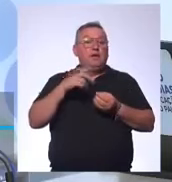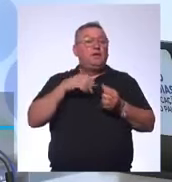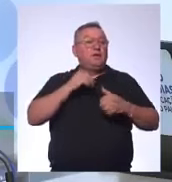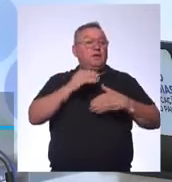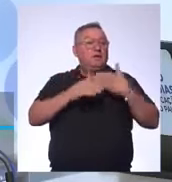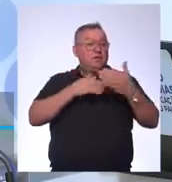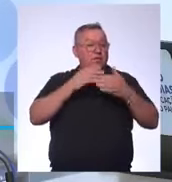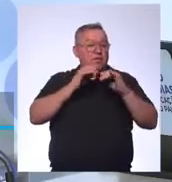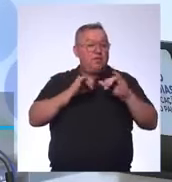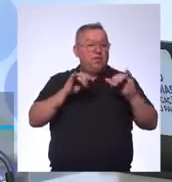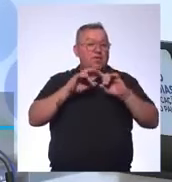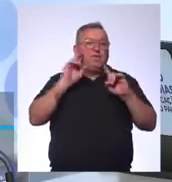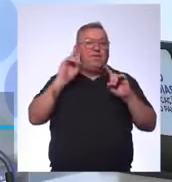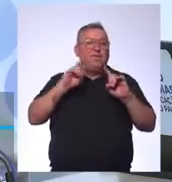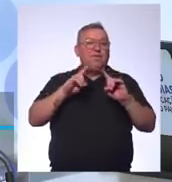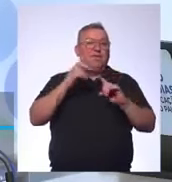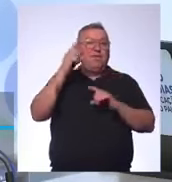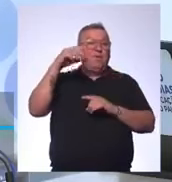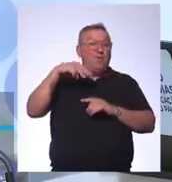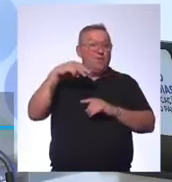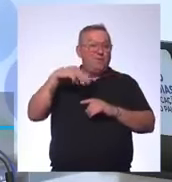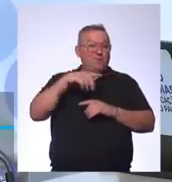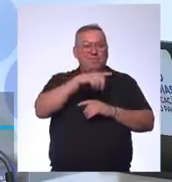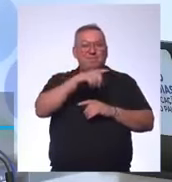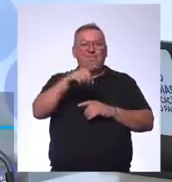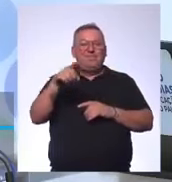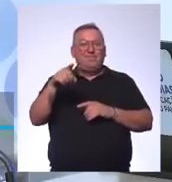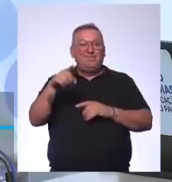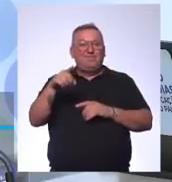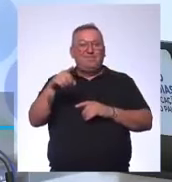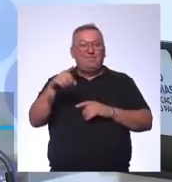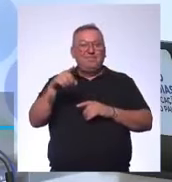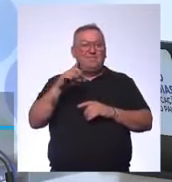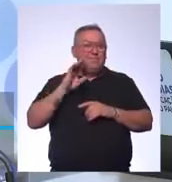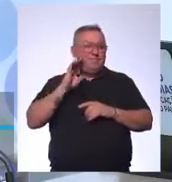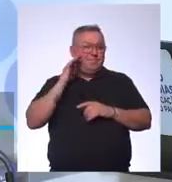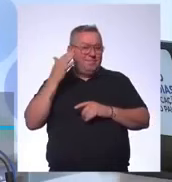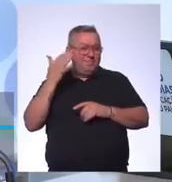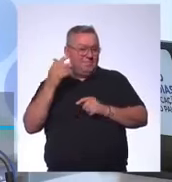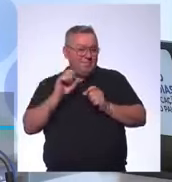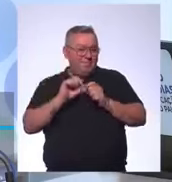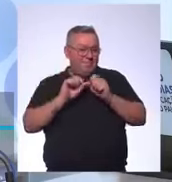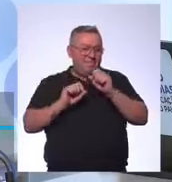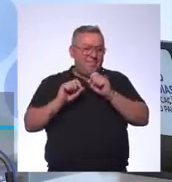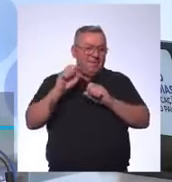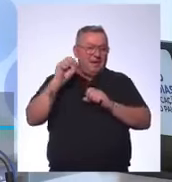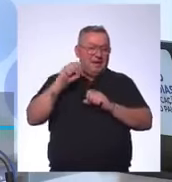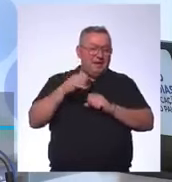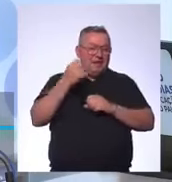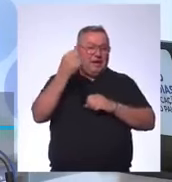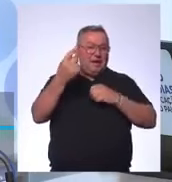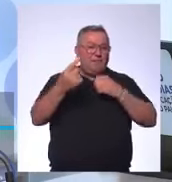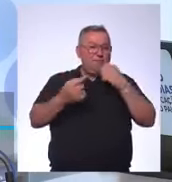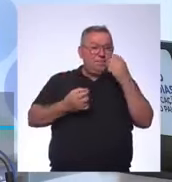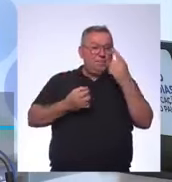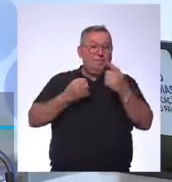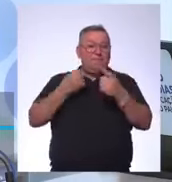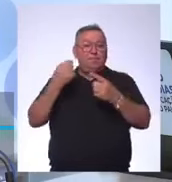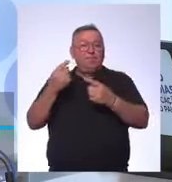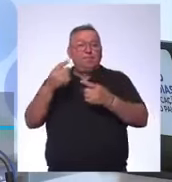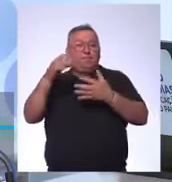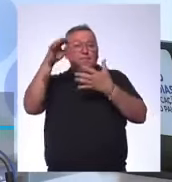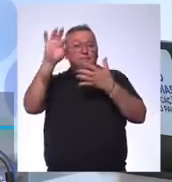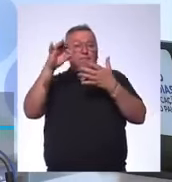a sua notícia. Então, vamos lá. 1 minutinho para vocês, de repente, falarem se algum